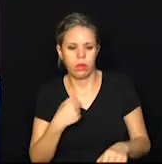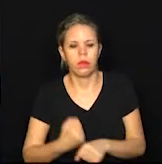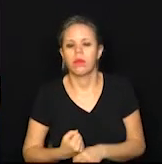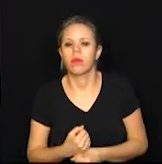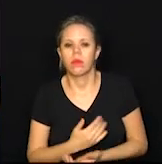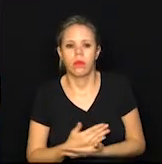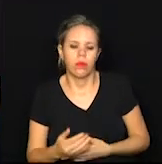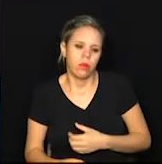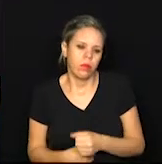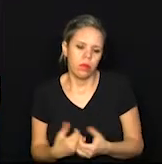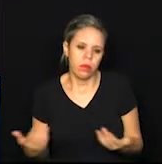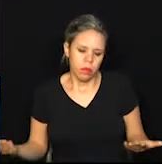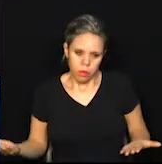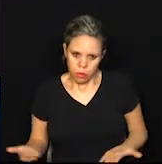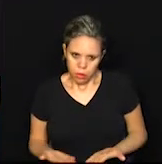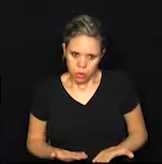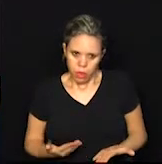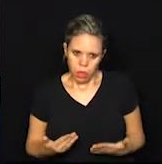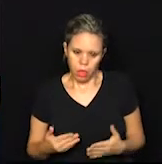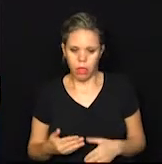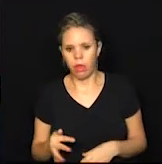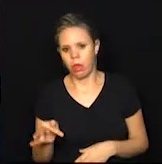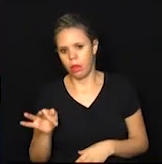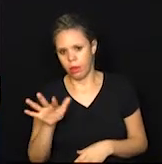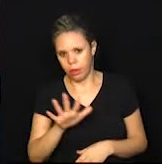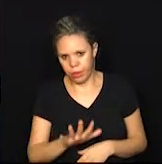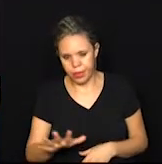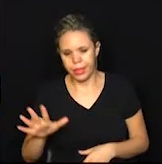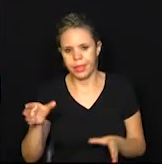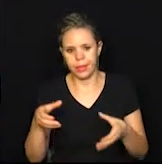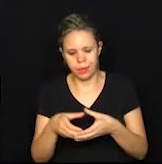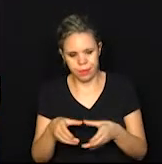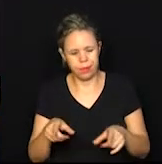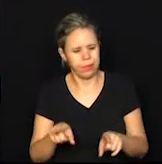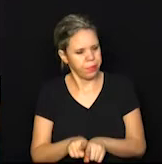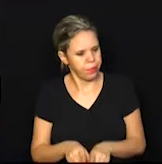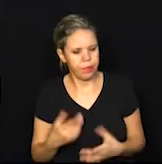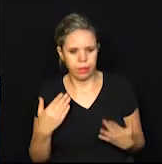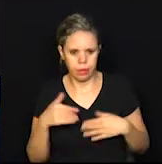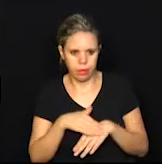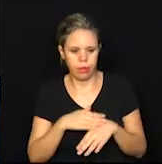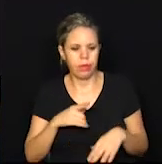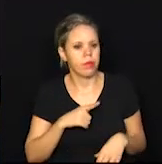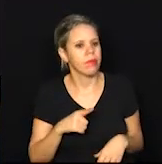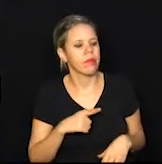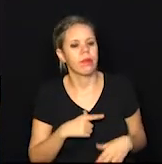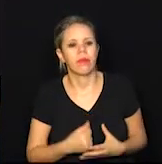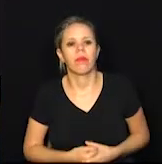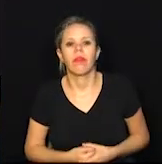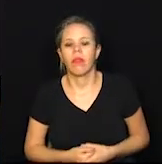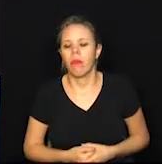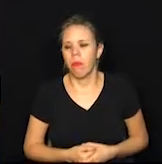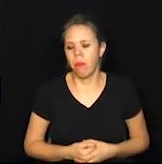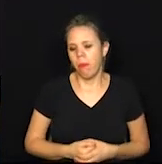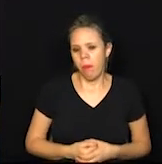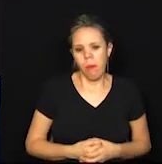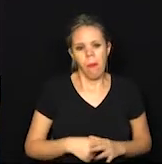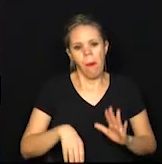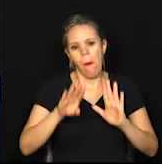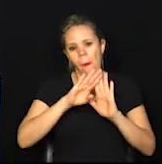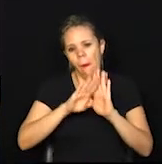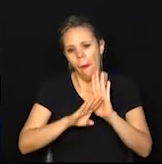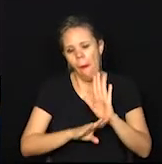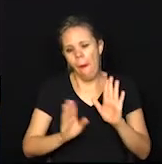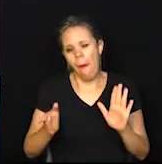começo desse ano, com algumas confederações, federações, e a gente tem não digo uma problemática, a